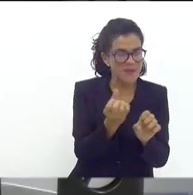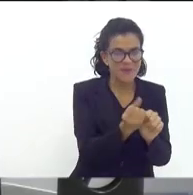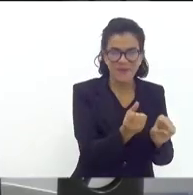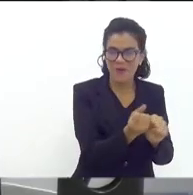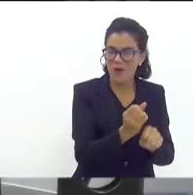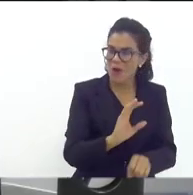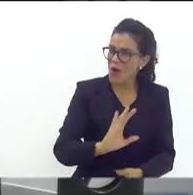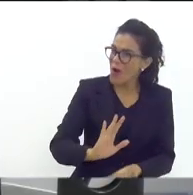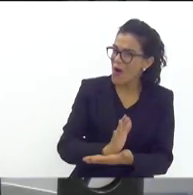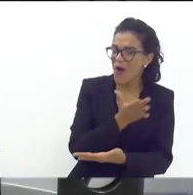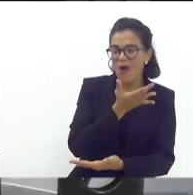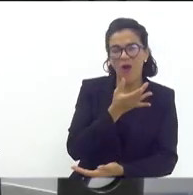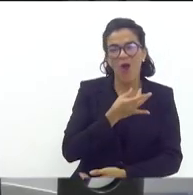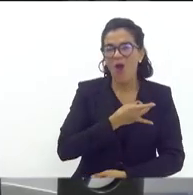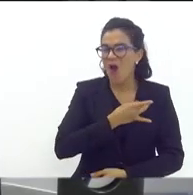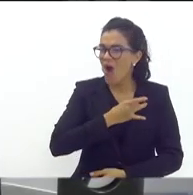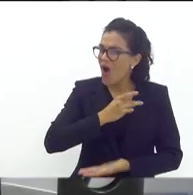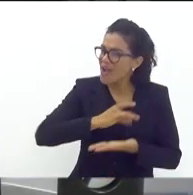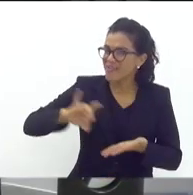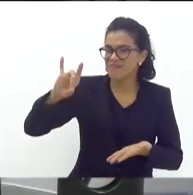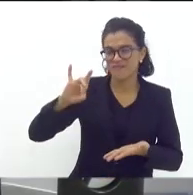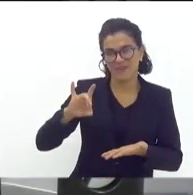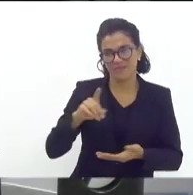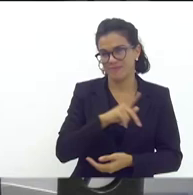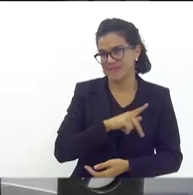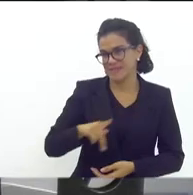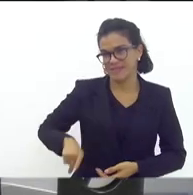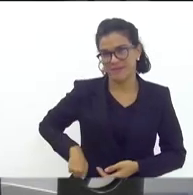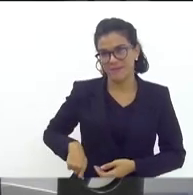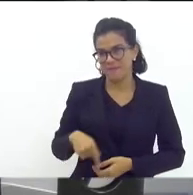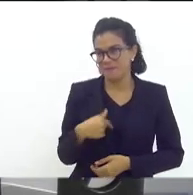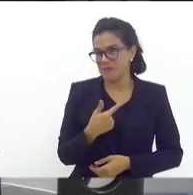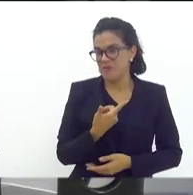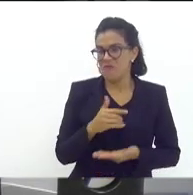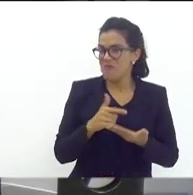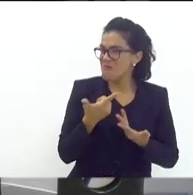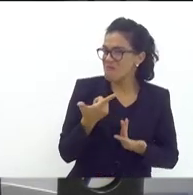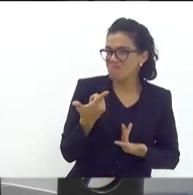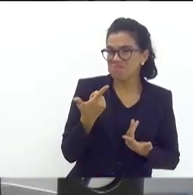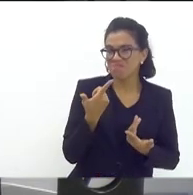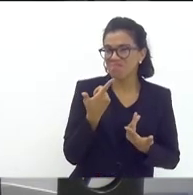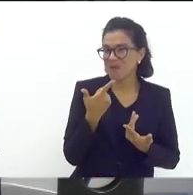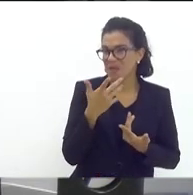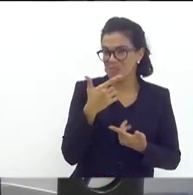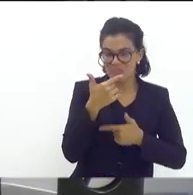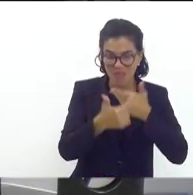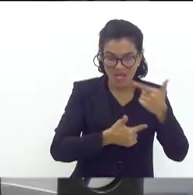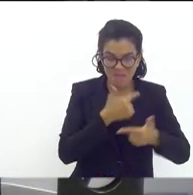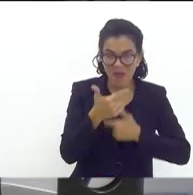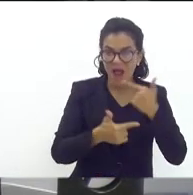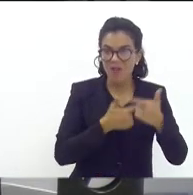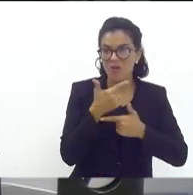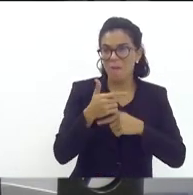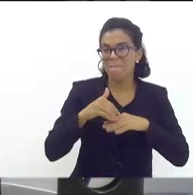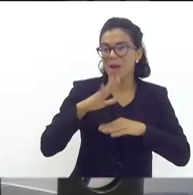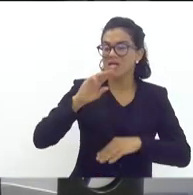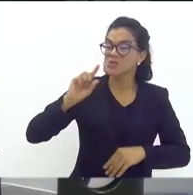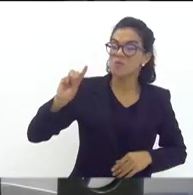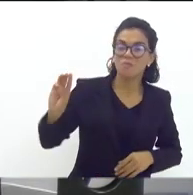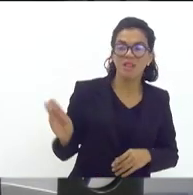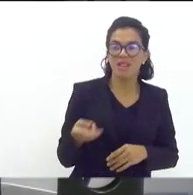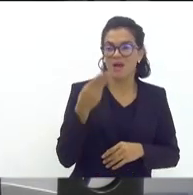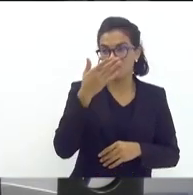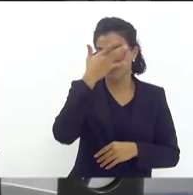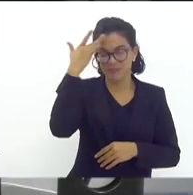horríveis presidente um volume real de transporte passageiro no Rio de Janeiro que passa da casa de milhão de